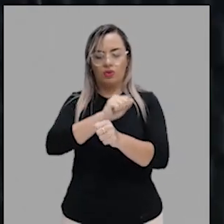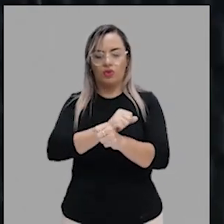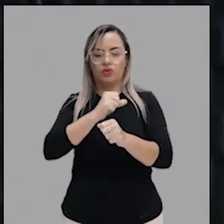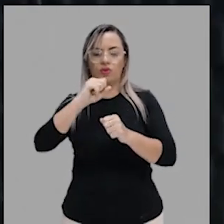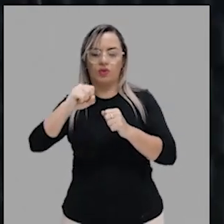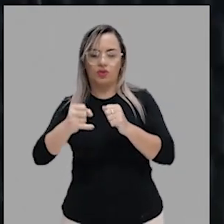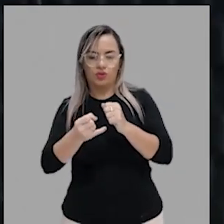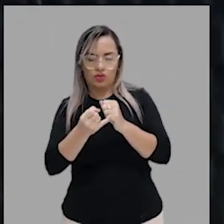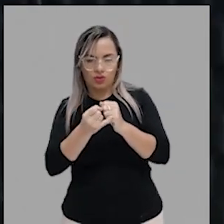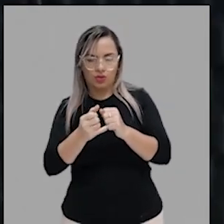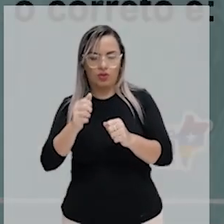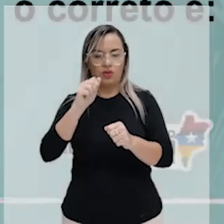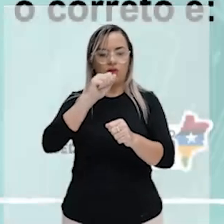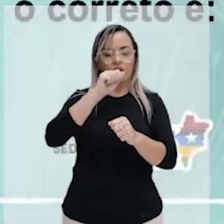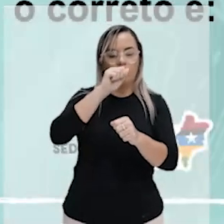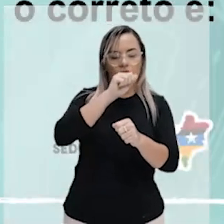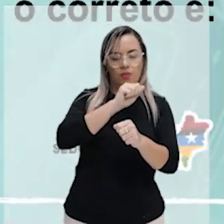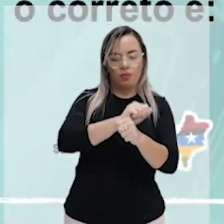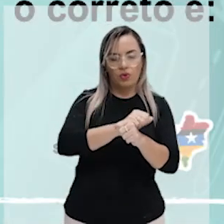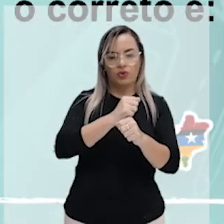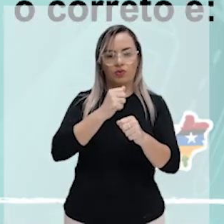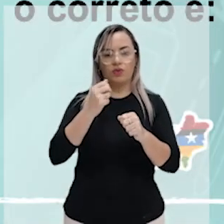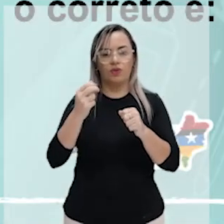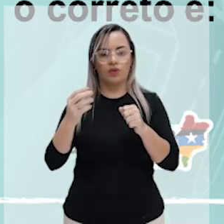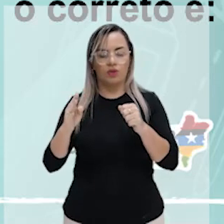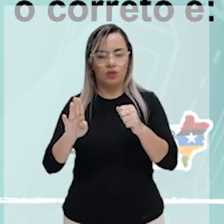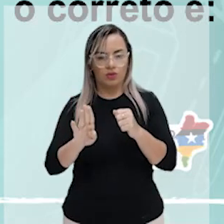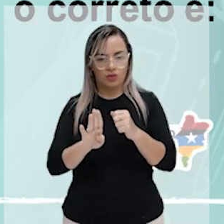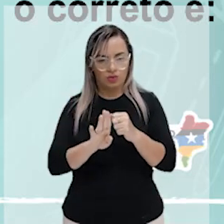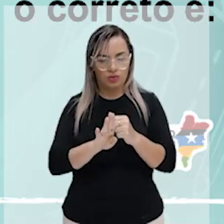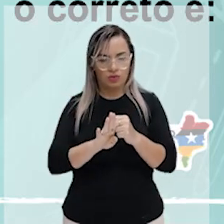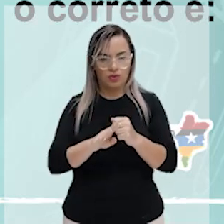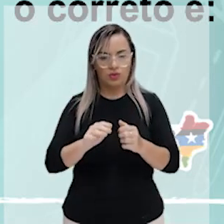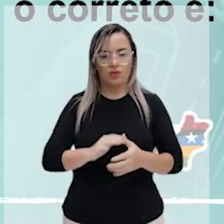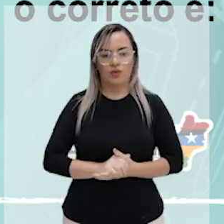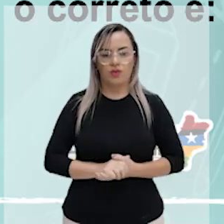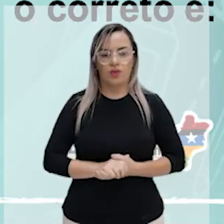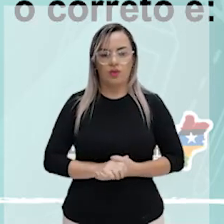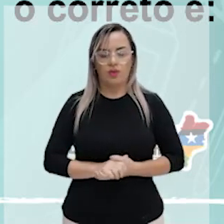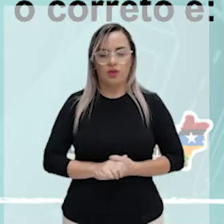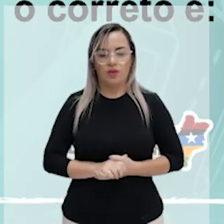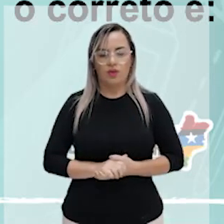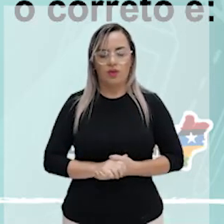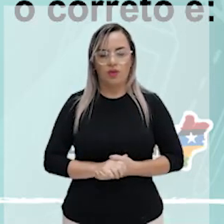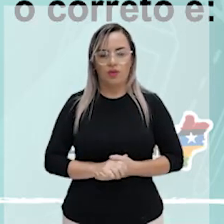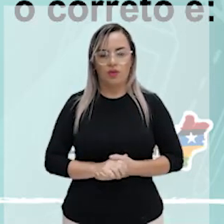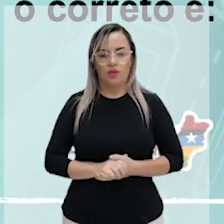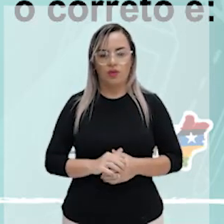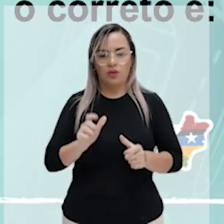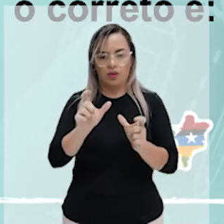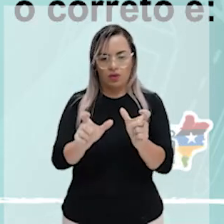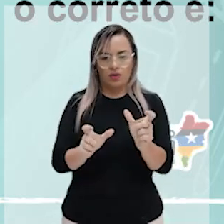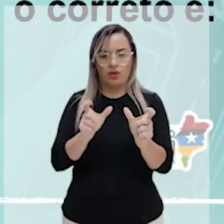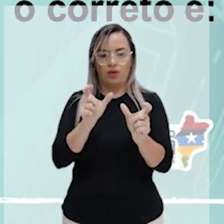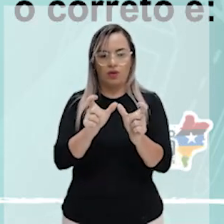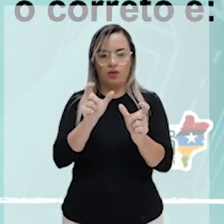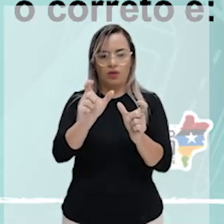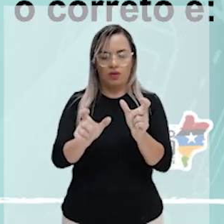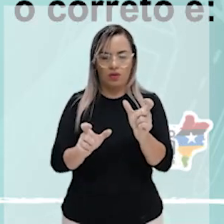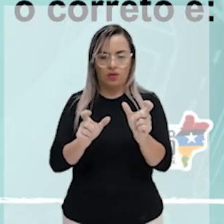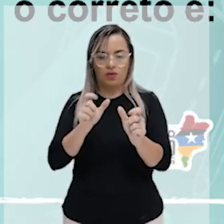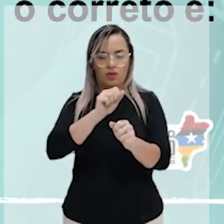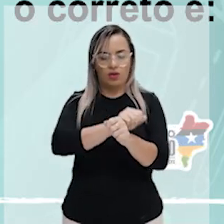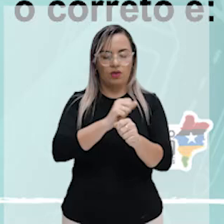Então, o advérbio do ponto de vista morfológico. Morfologia é a parte da gramática que estuda a classe